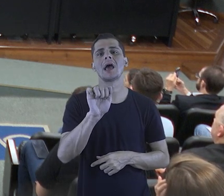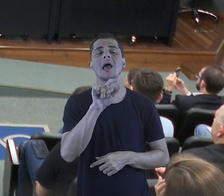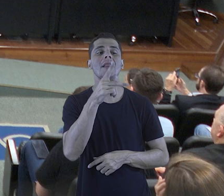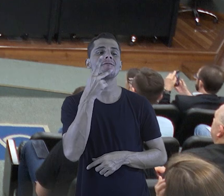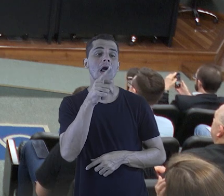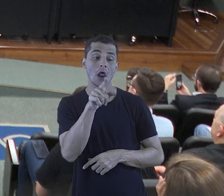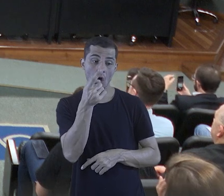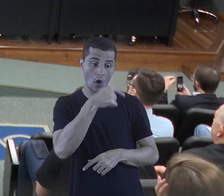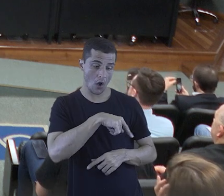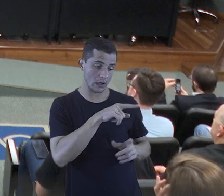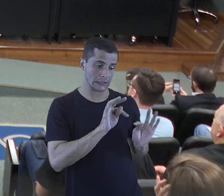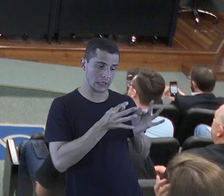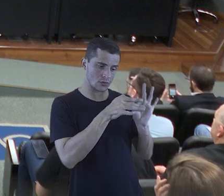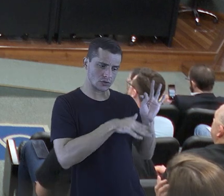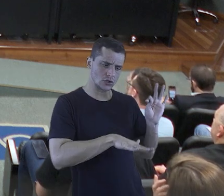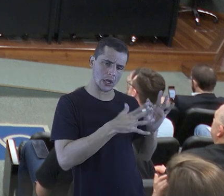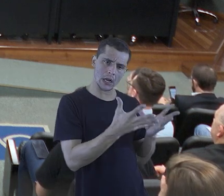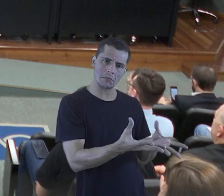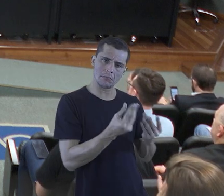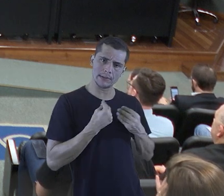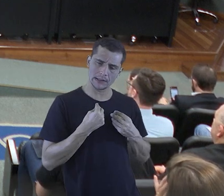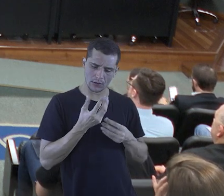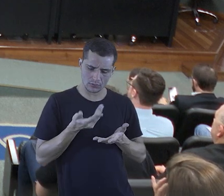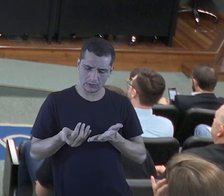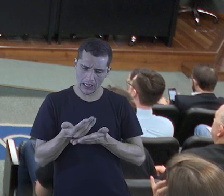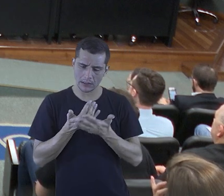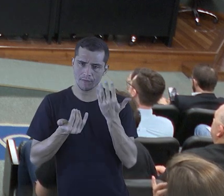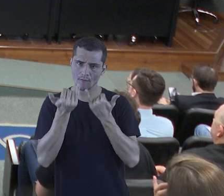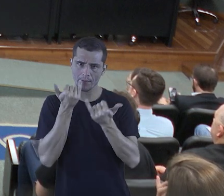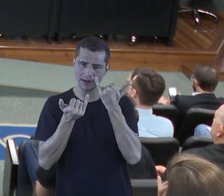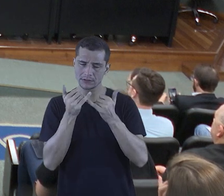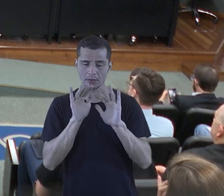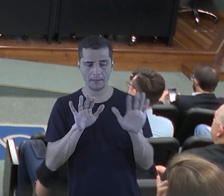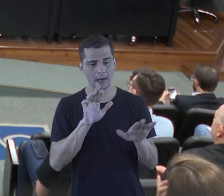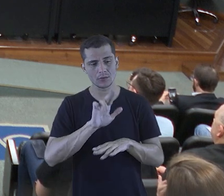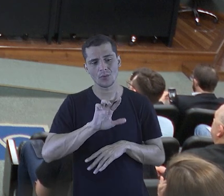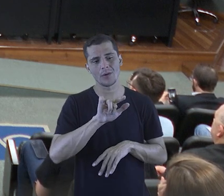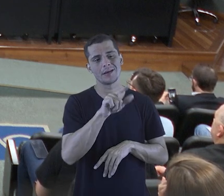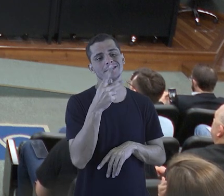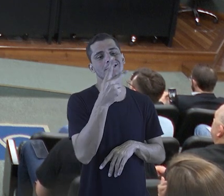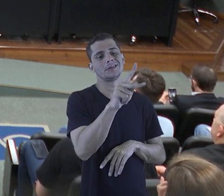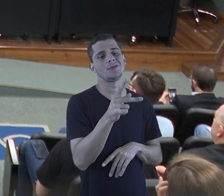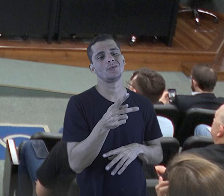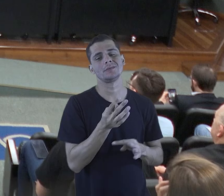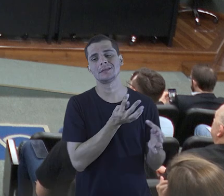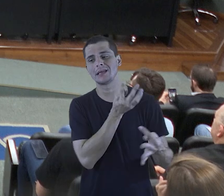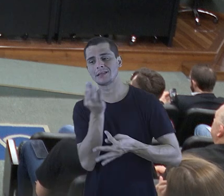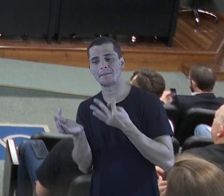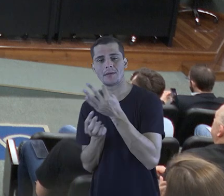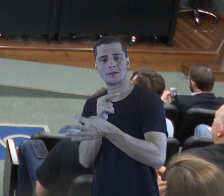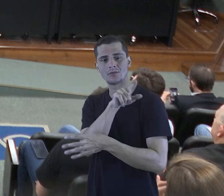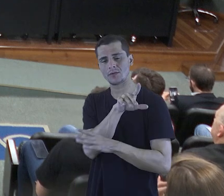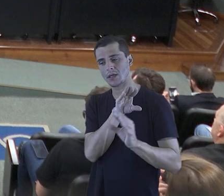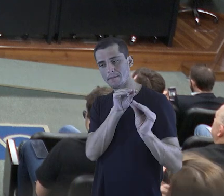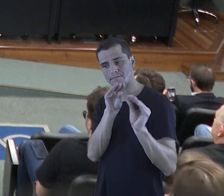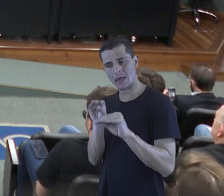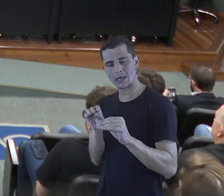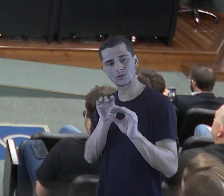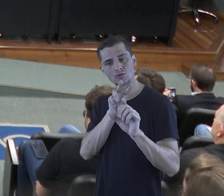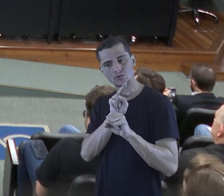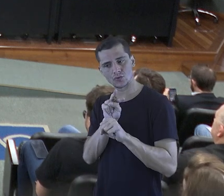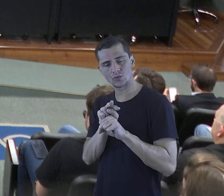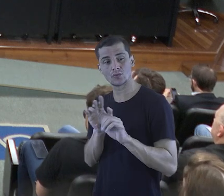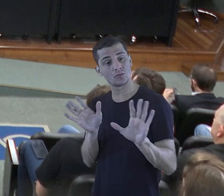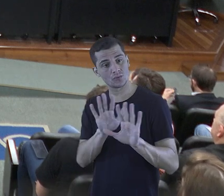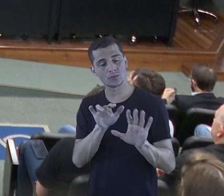Ela não é agente de tratamento pelo artigo 42. Ela não responde na sua pessoa física. É por isso que o encarregado é